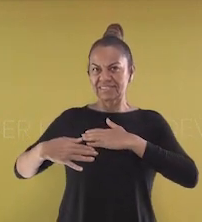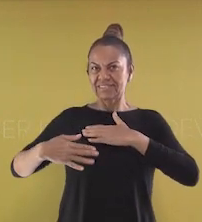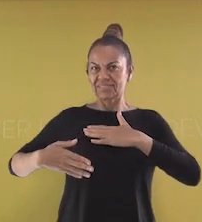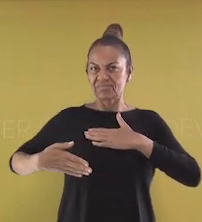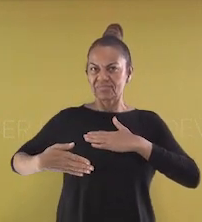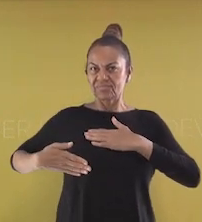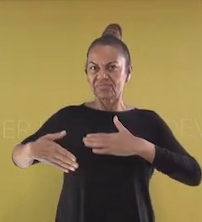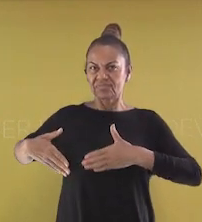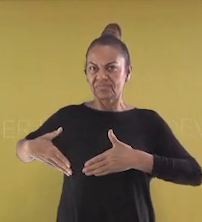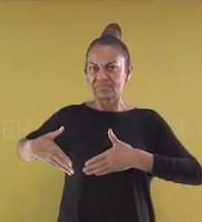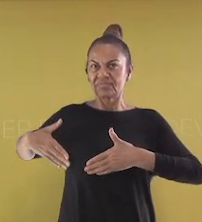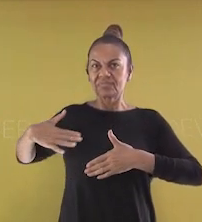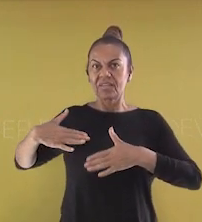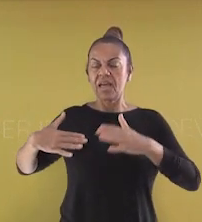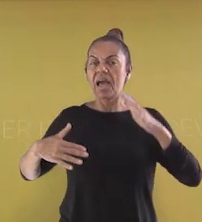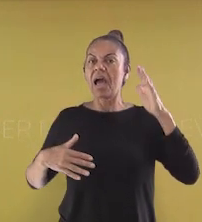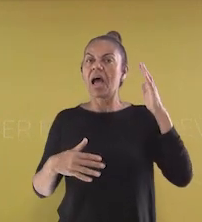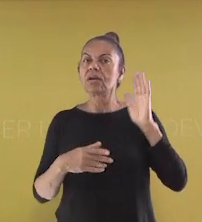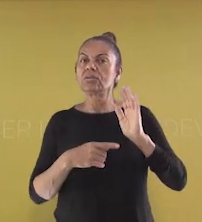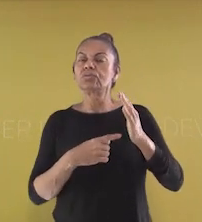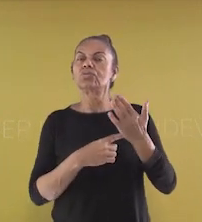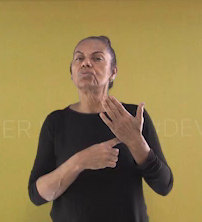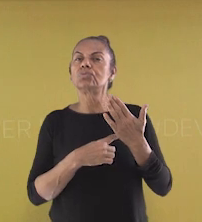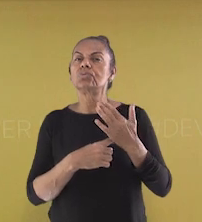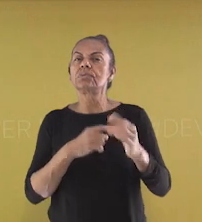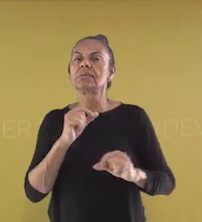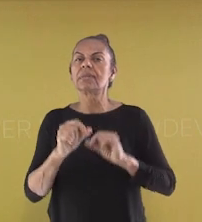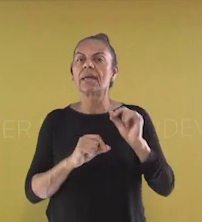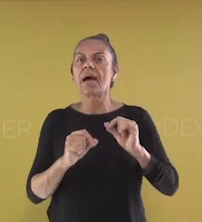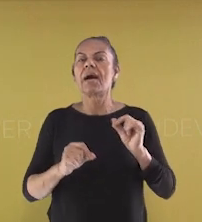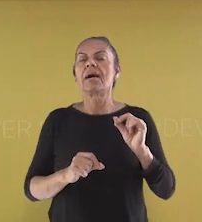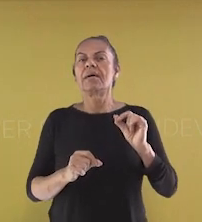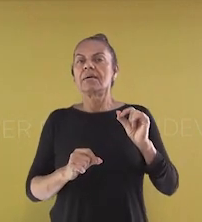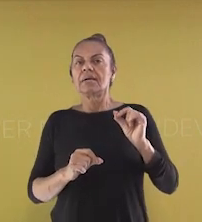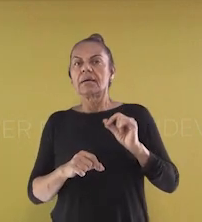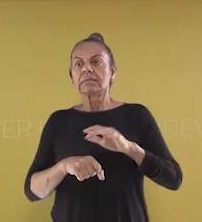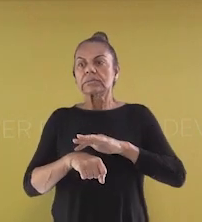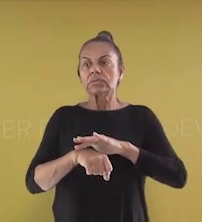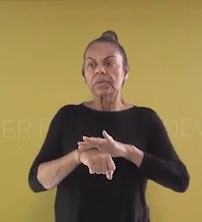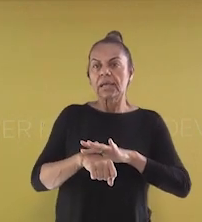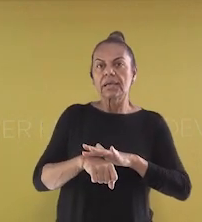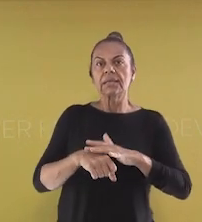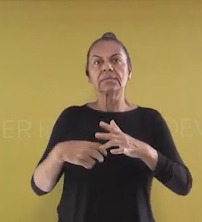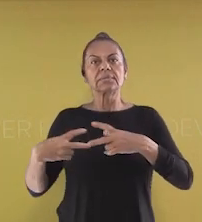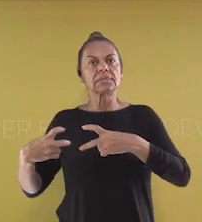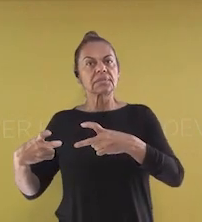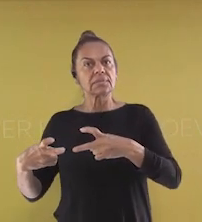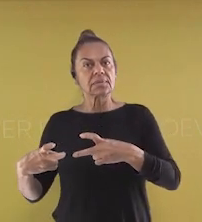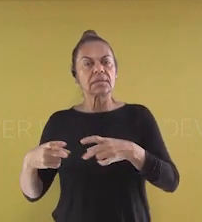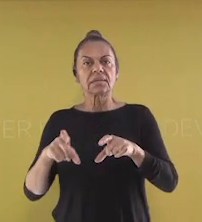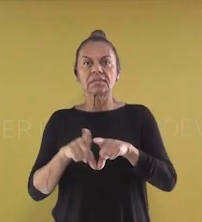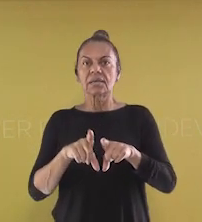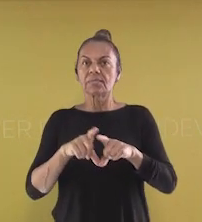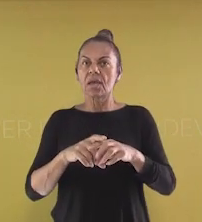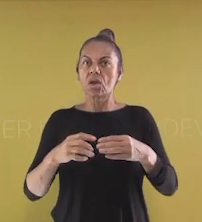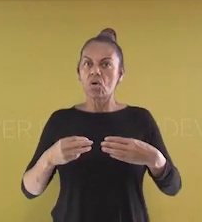banho ou no momento da troca de roupa, por exemplo. O autoexame é o principal passo no